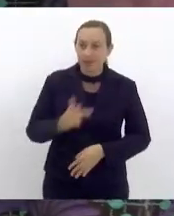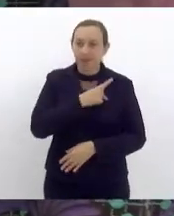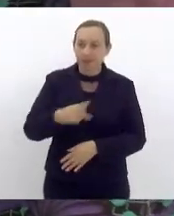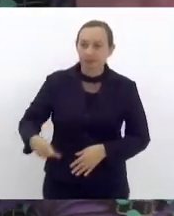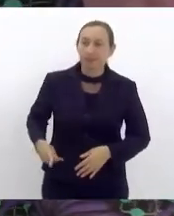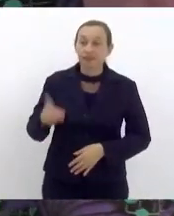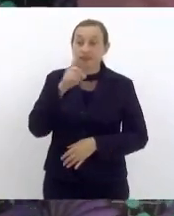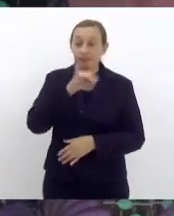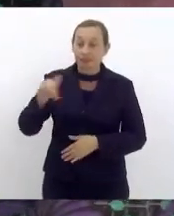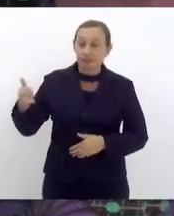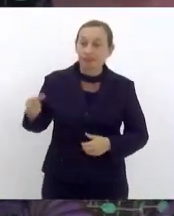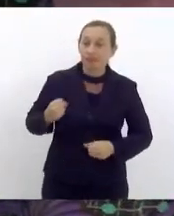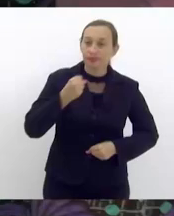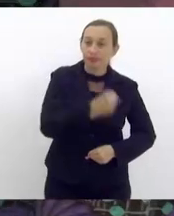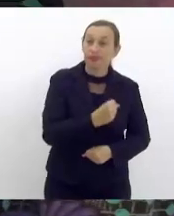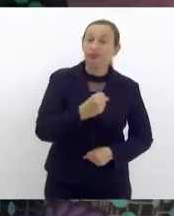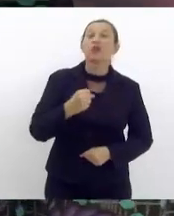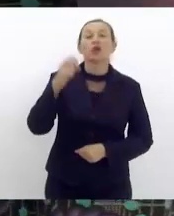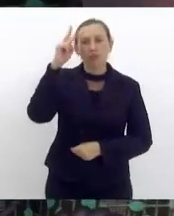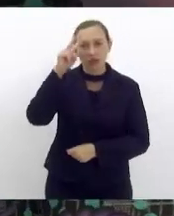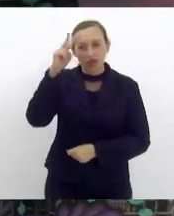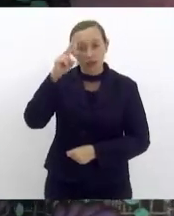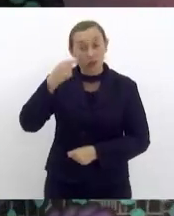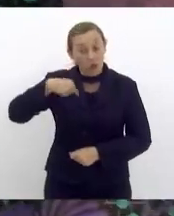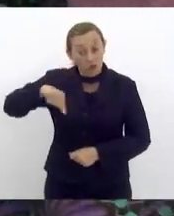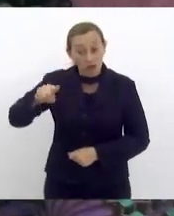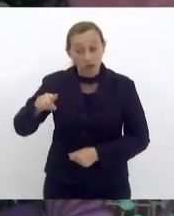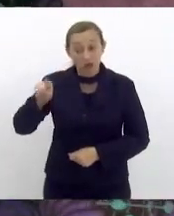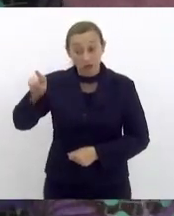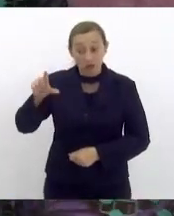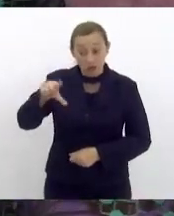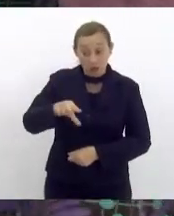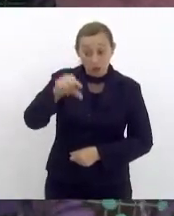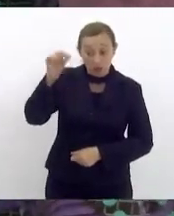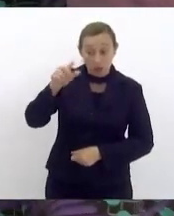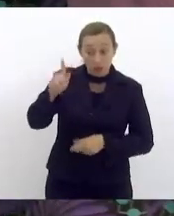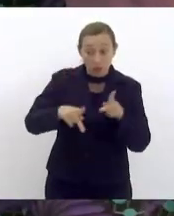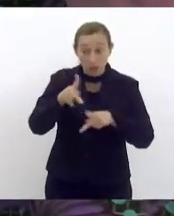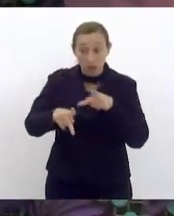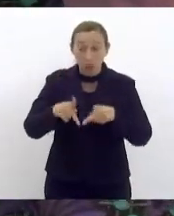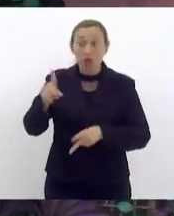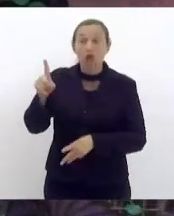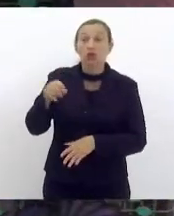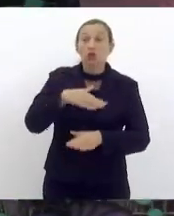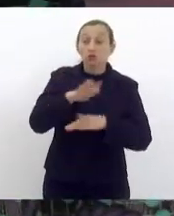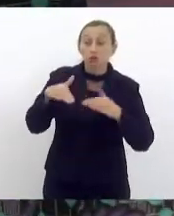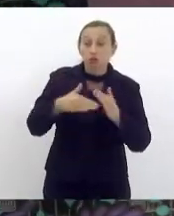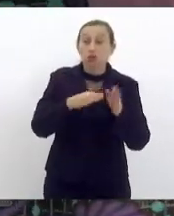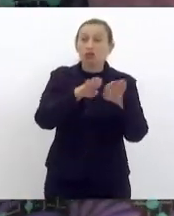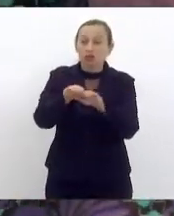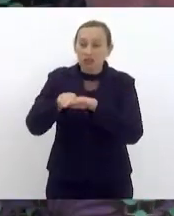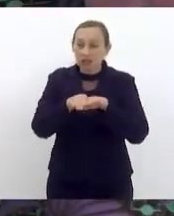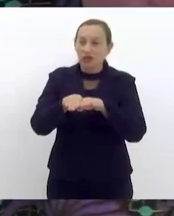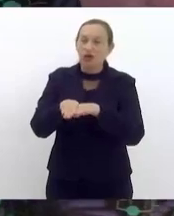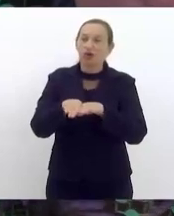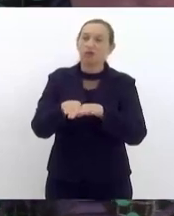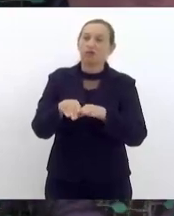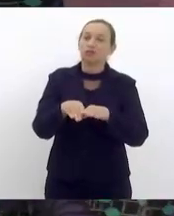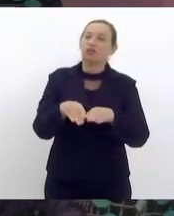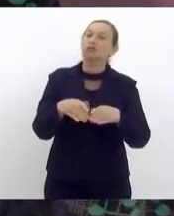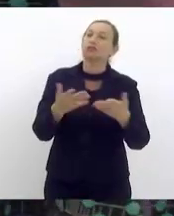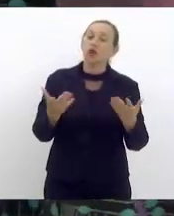o dia da Posse eu me lembro porque eu presidia a sessão que ele foi eleito ele falou todos serão tratados igual